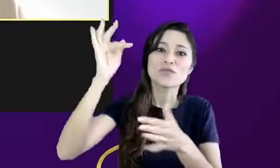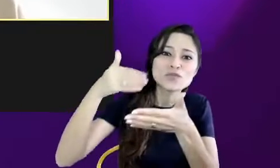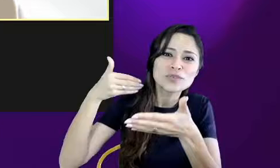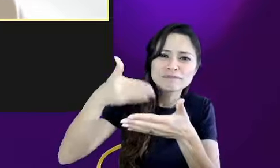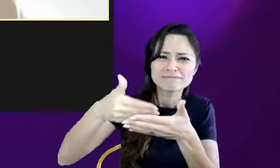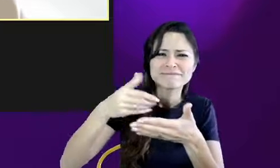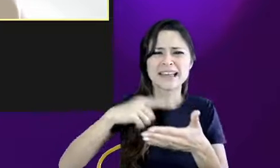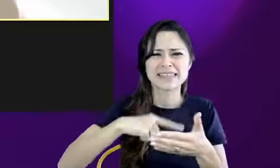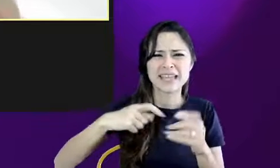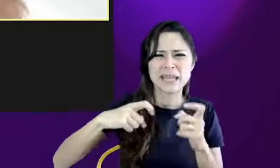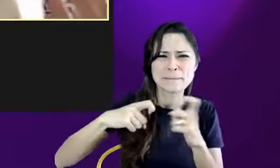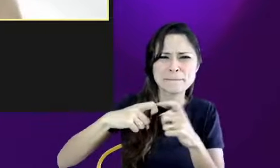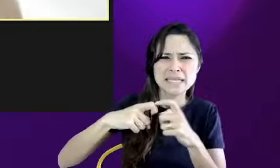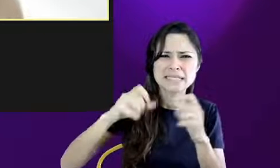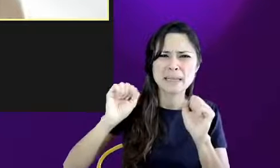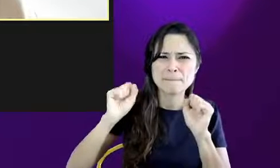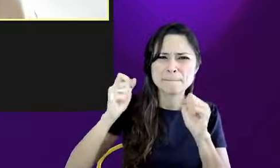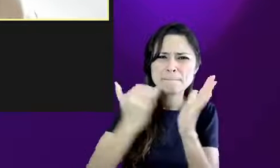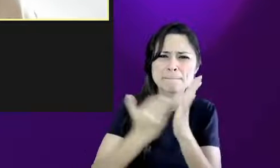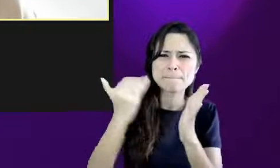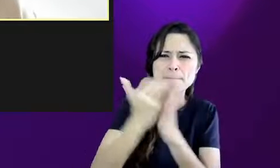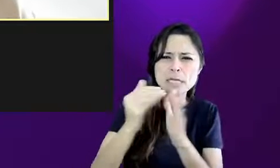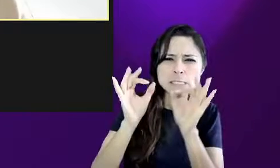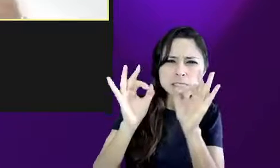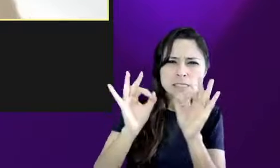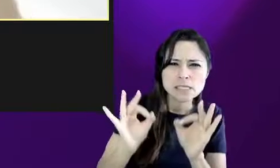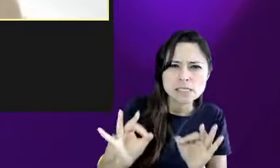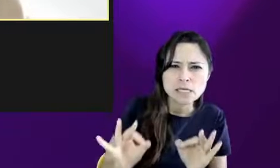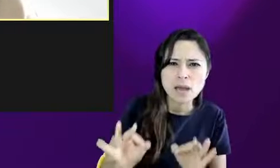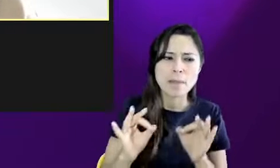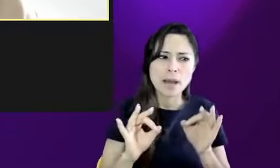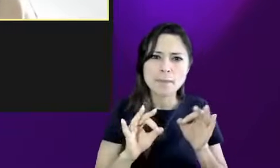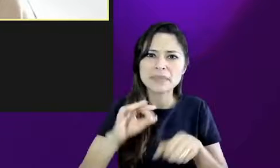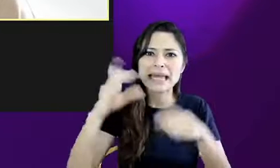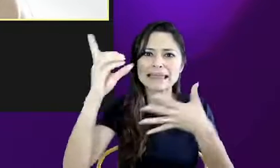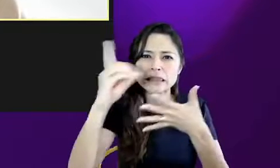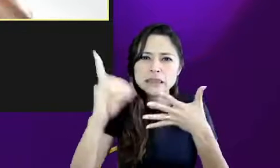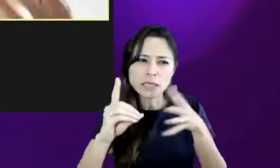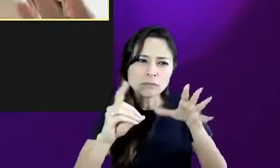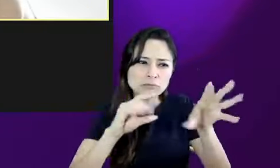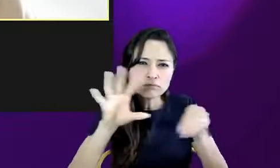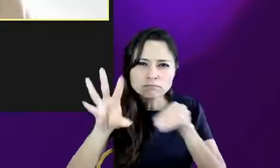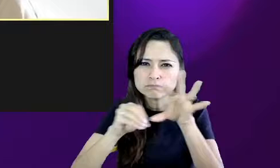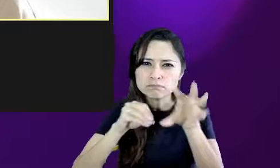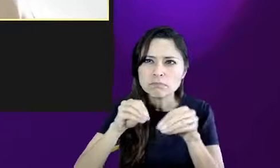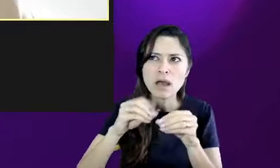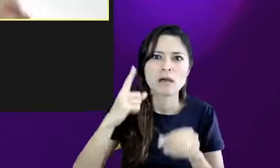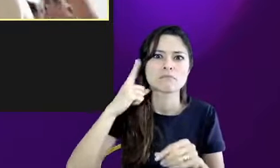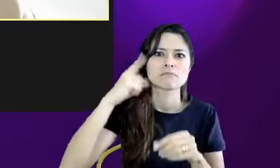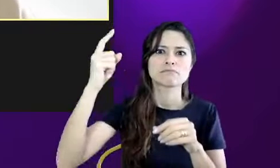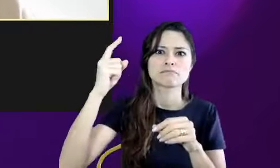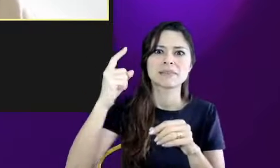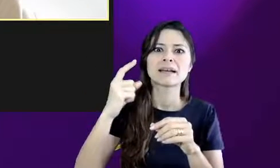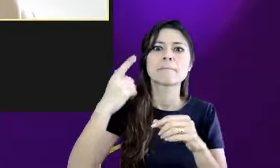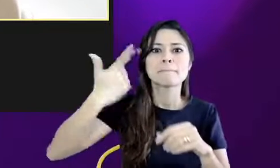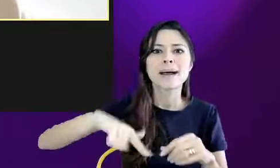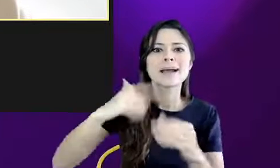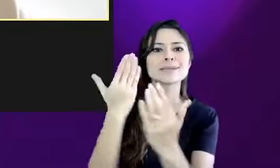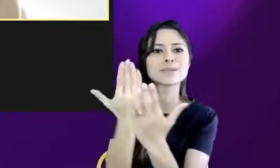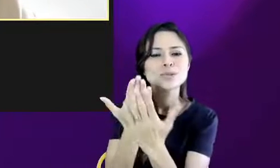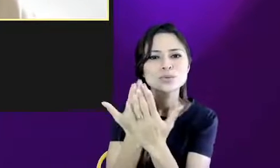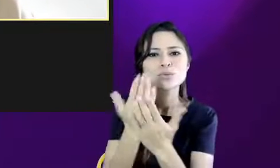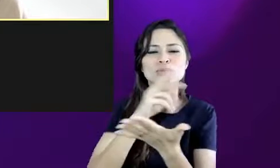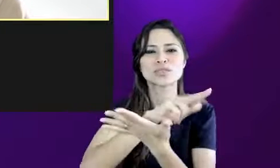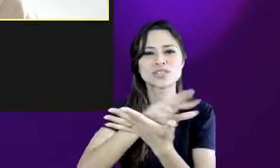medicina de precisão e talvez conseguir juntar tudo isso aos dados que nós temos de literatura, dos principais trabalhos com